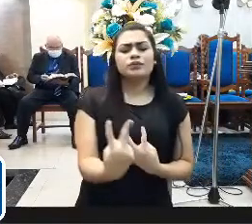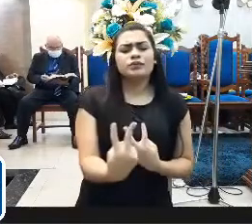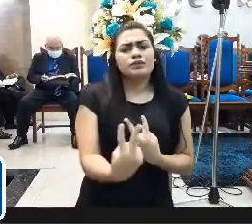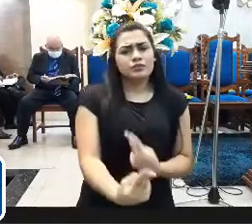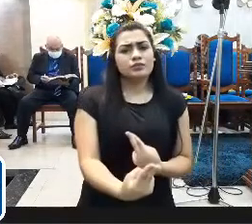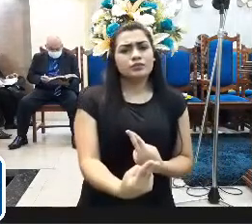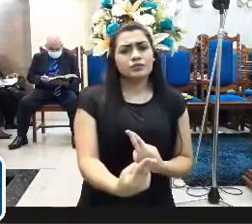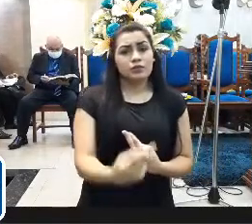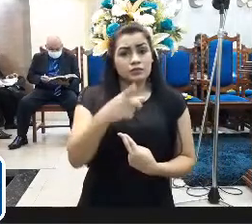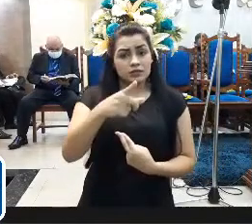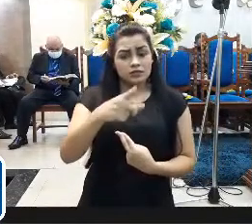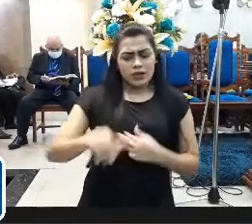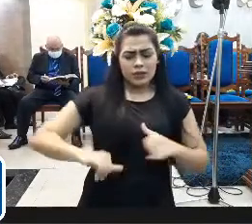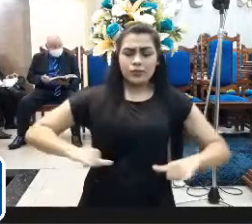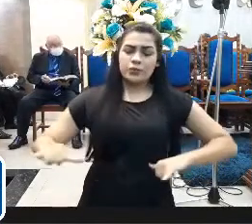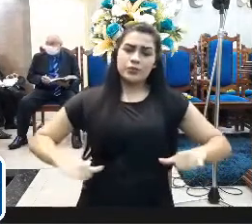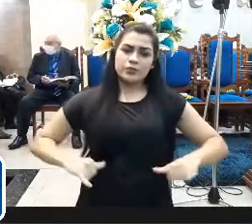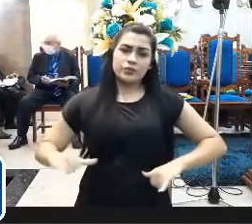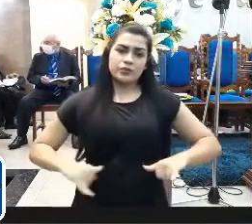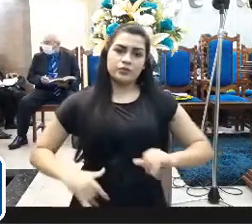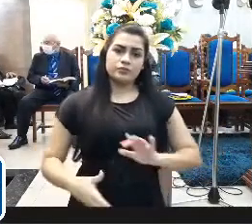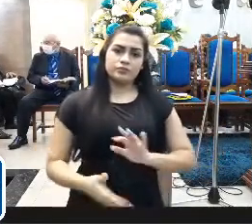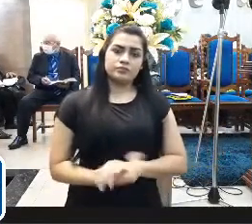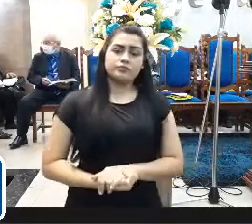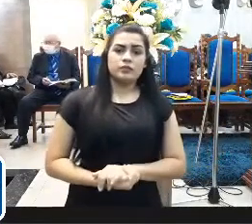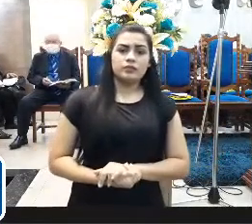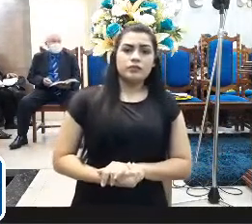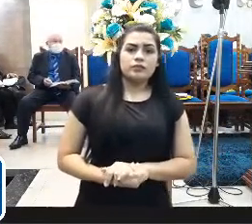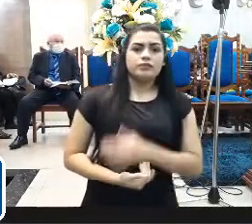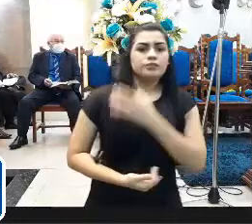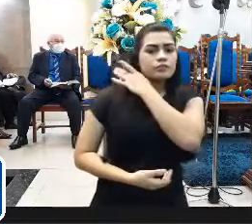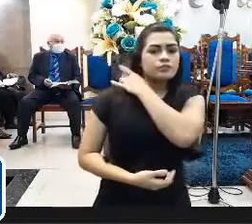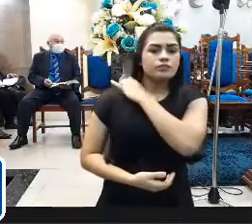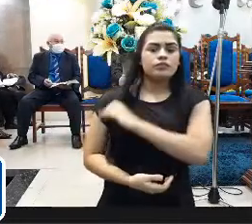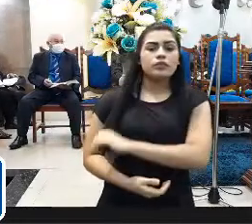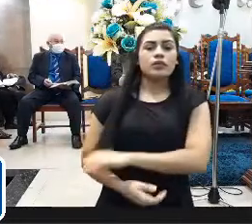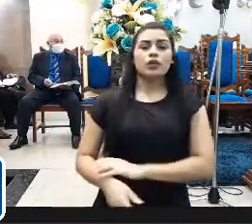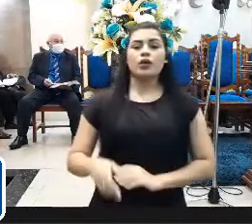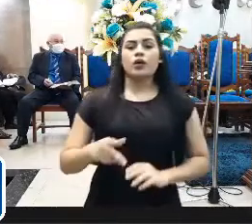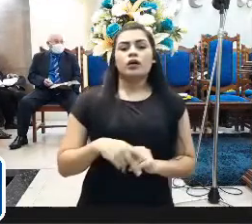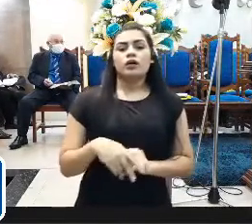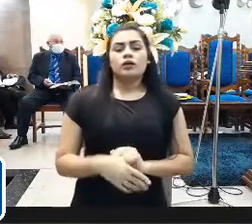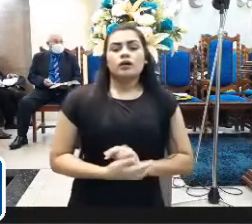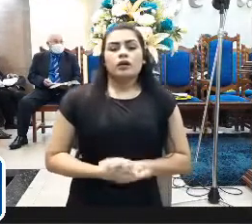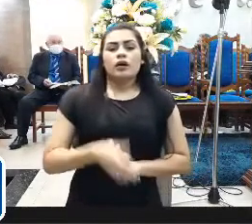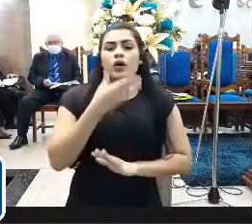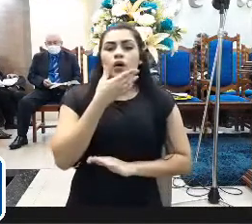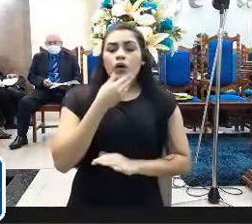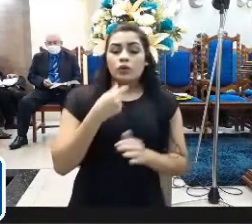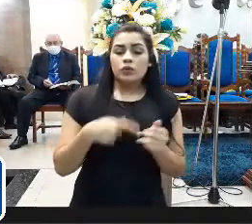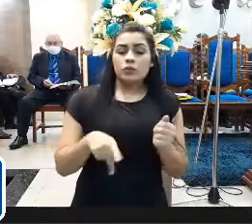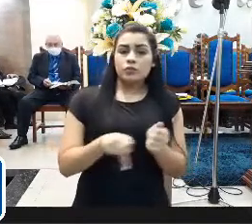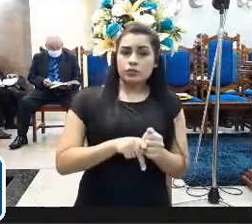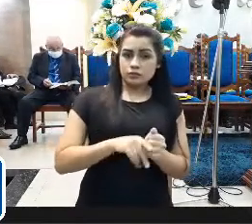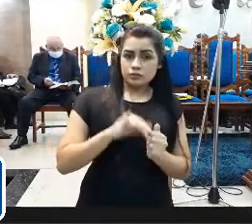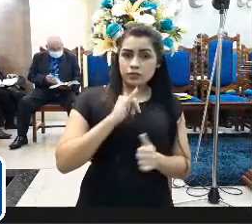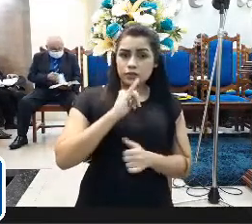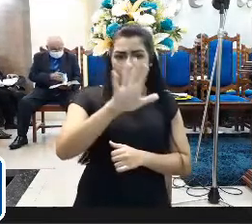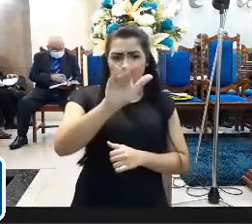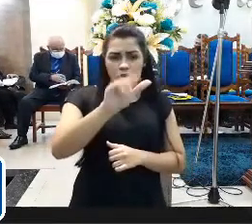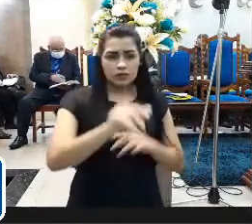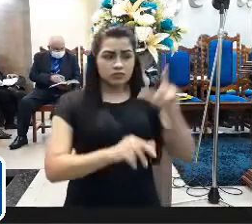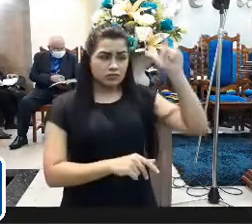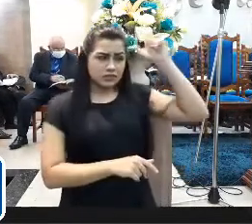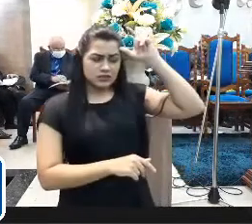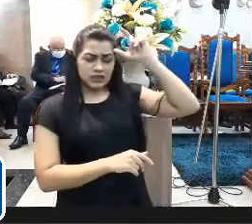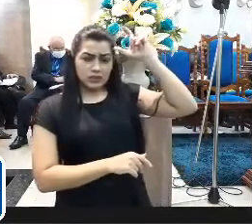sofrimentos. Pedro está dizendo, olha, resistiu o diabo. Agora fique certo de uma